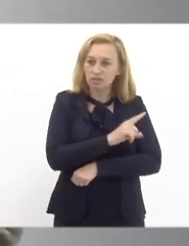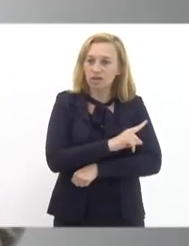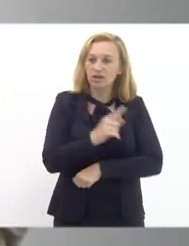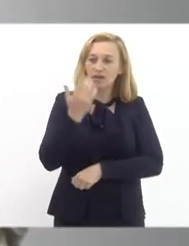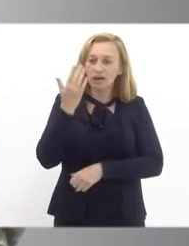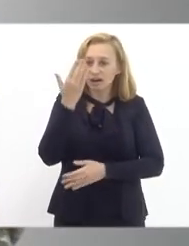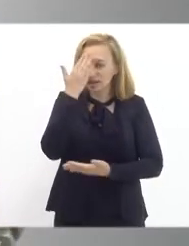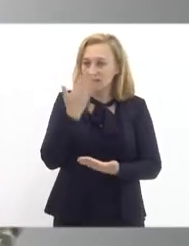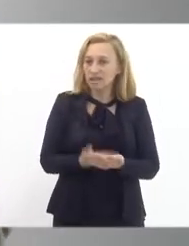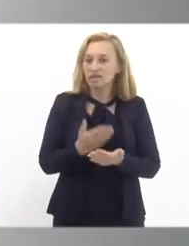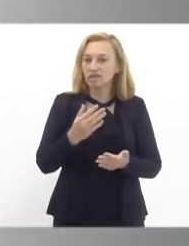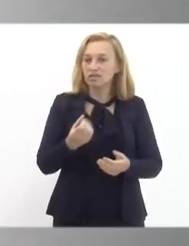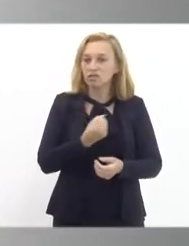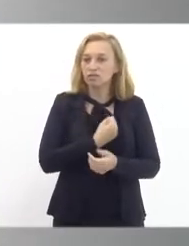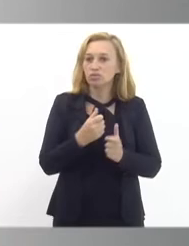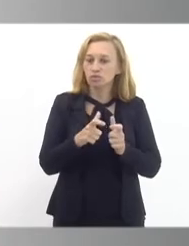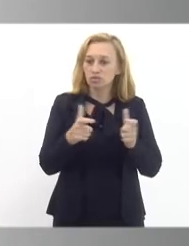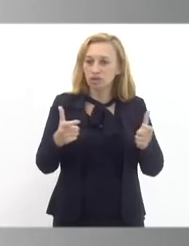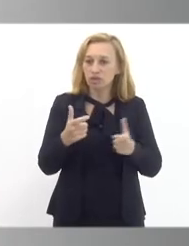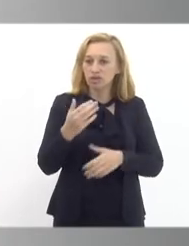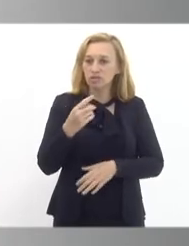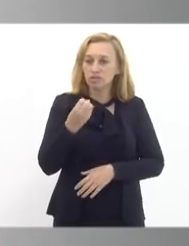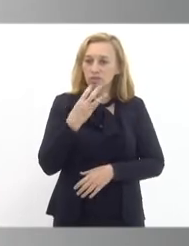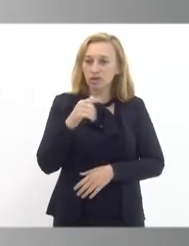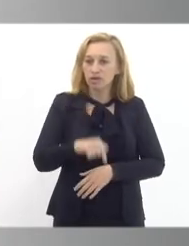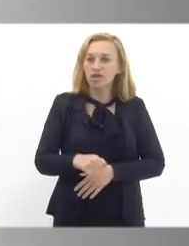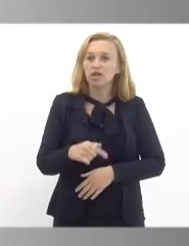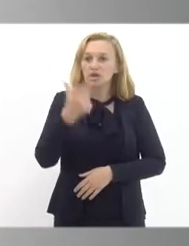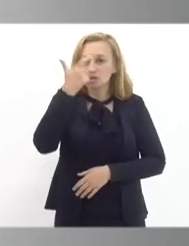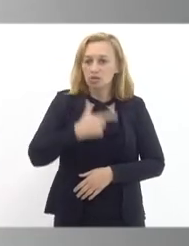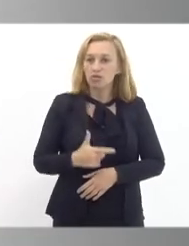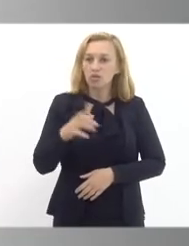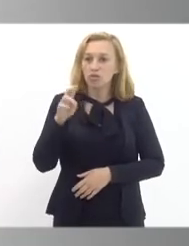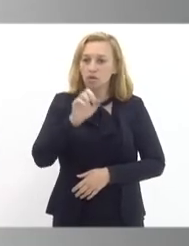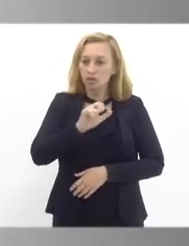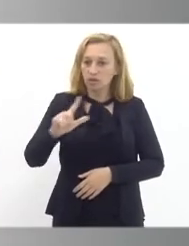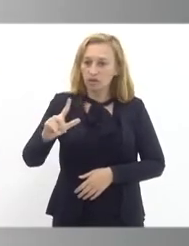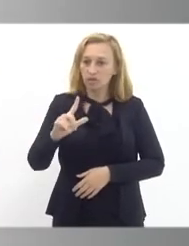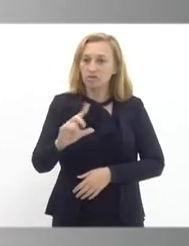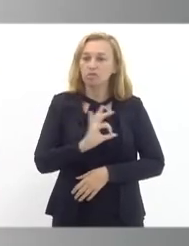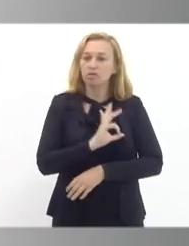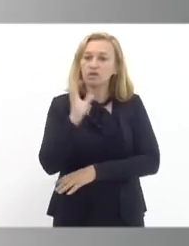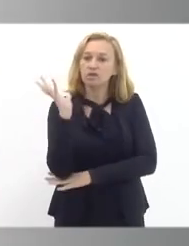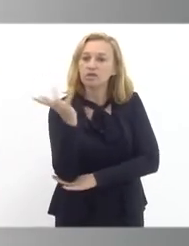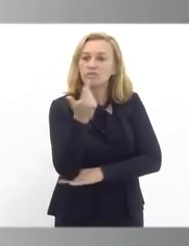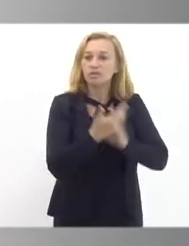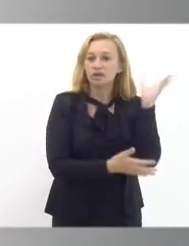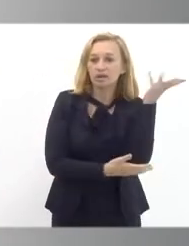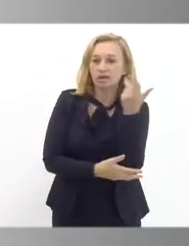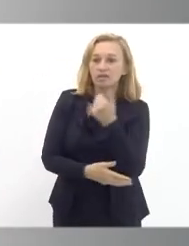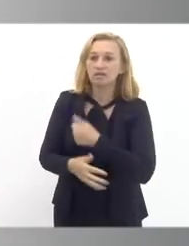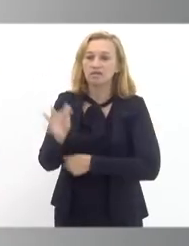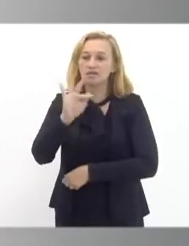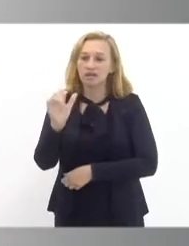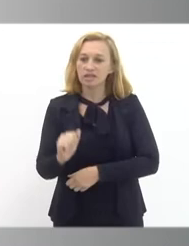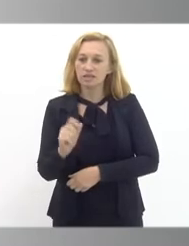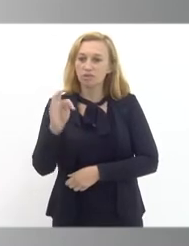Eu sou o Coronel Dantas, estou há 7 meses comandando o Comando de Polícia Ambiental, sediado na Fazenda Colombo Bandeira.